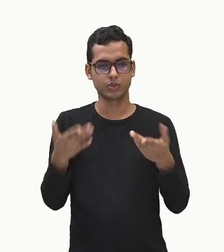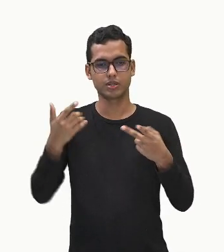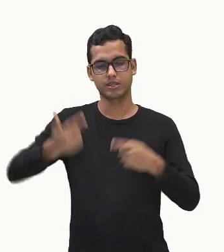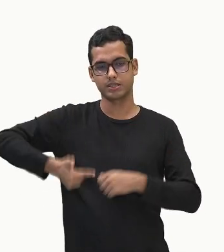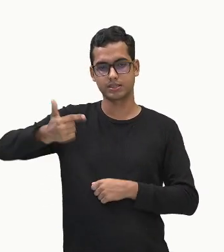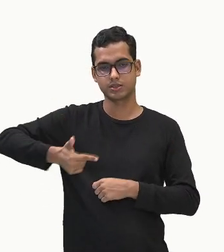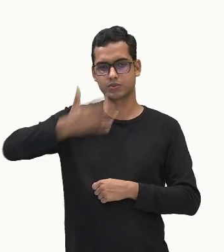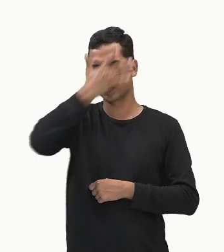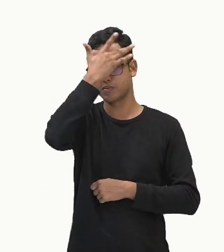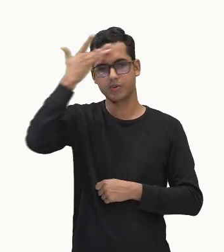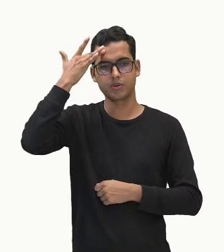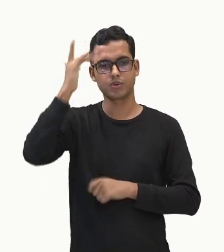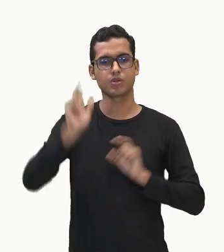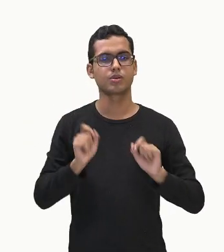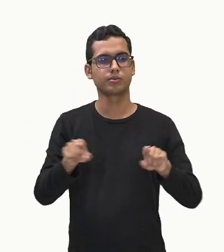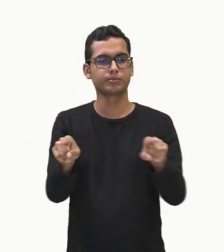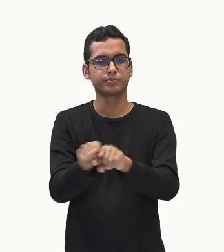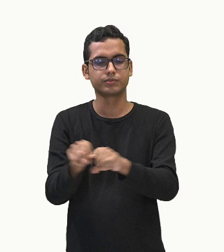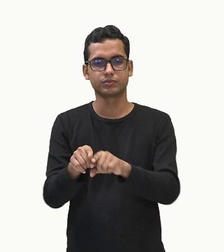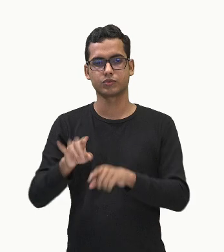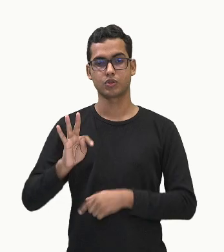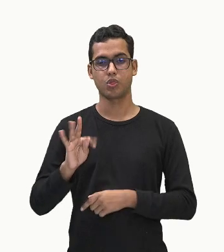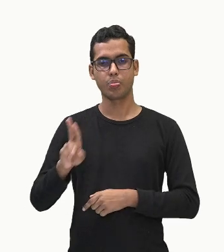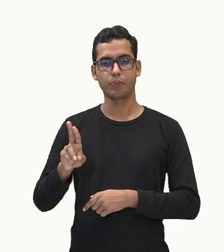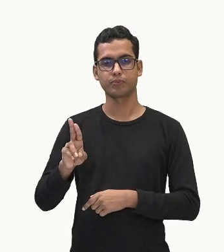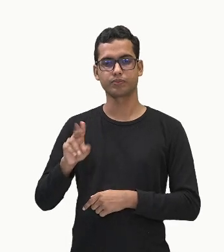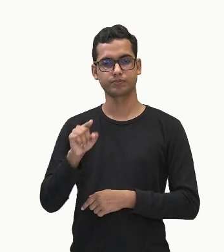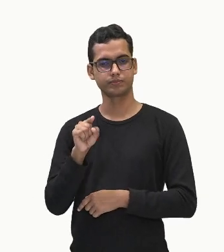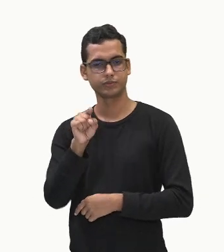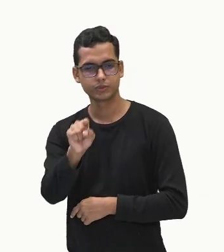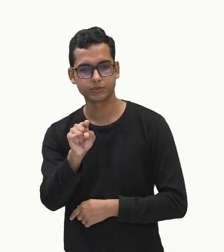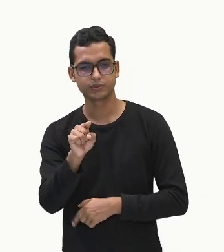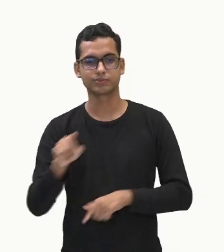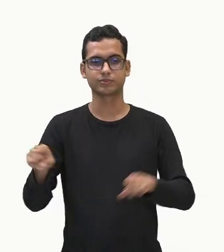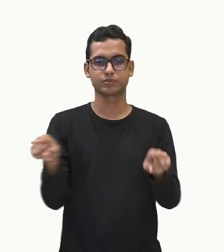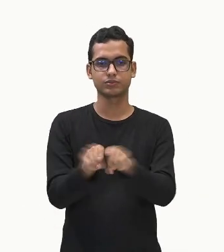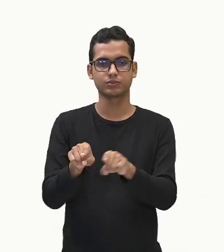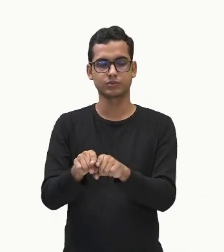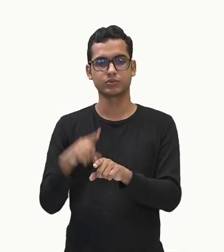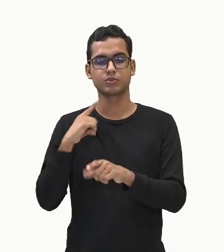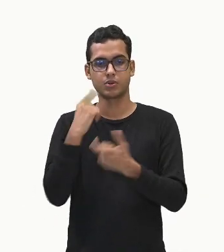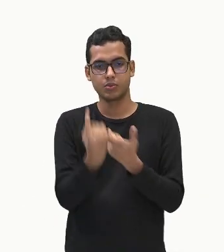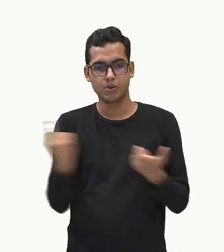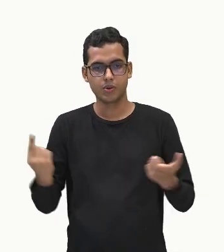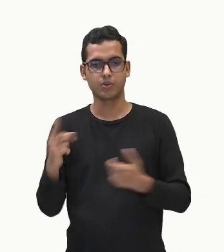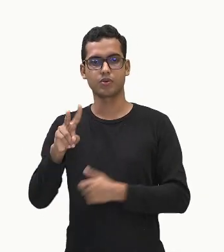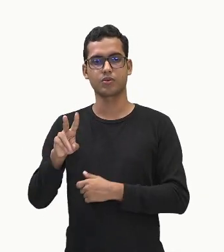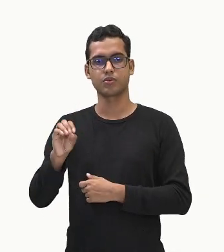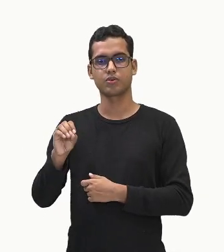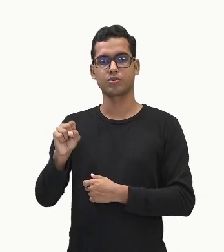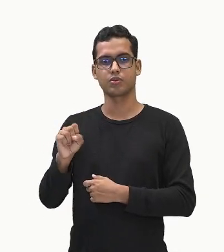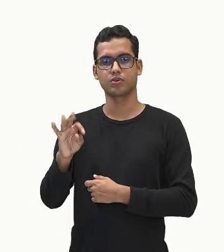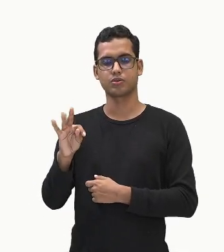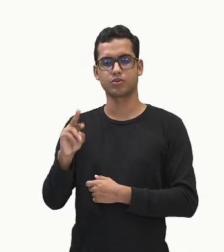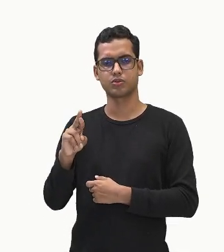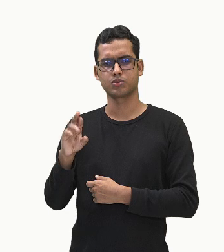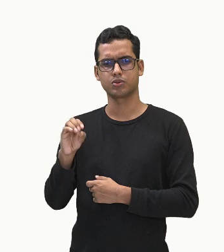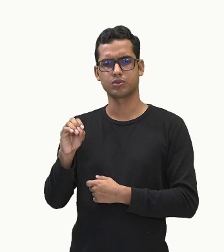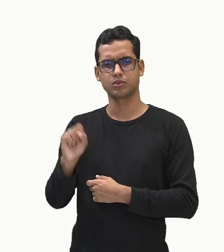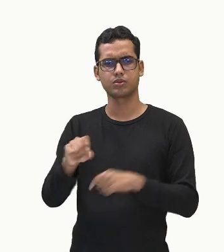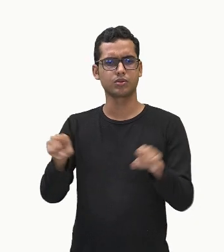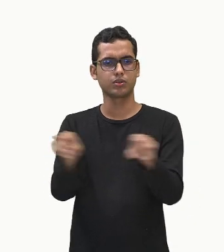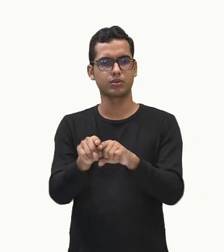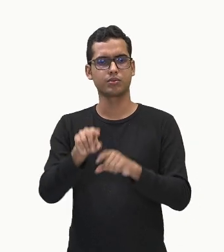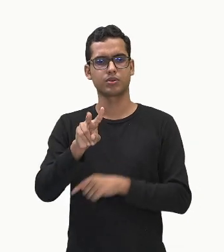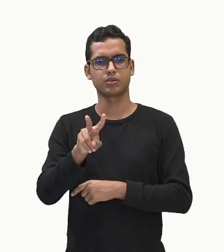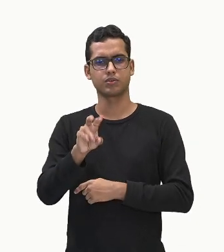bom? Para o singular. E para o plural, eu vou ter vosotros e vosotras, sendo